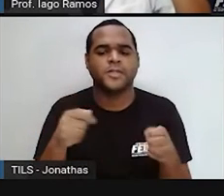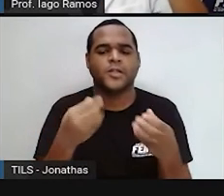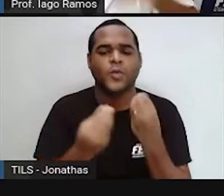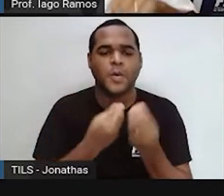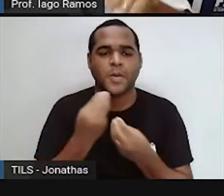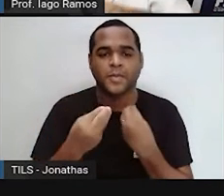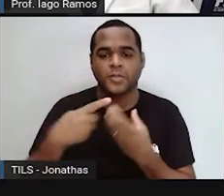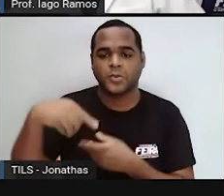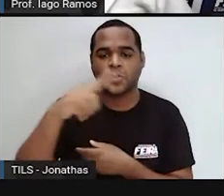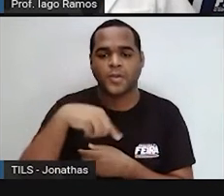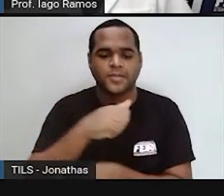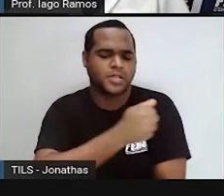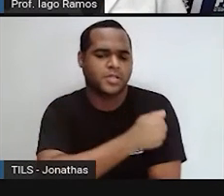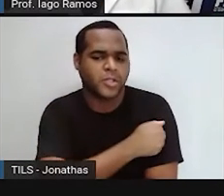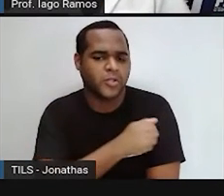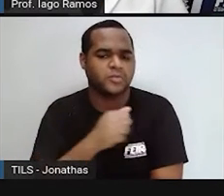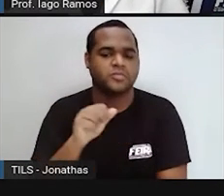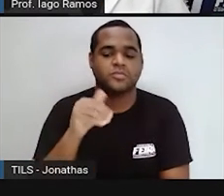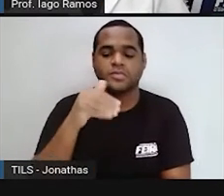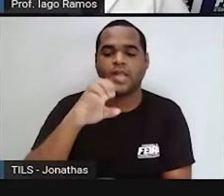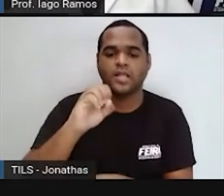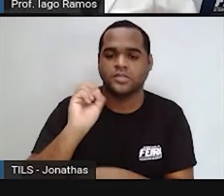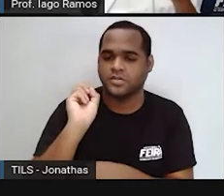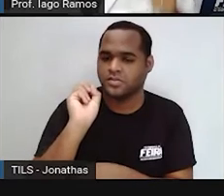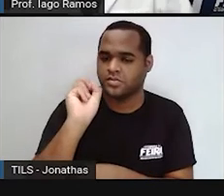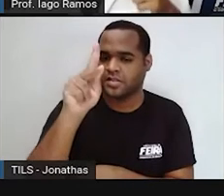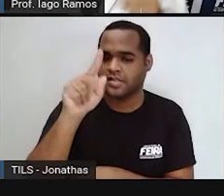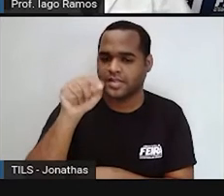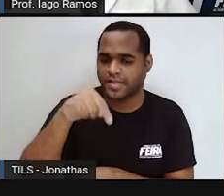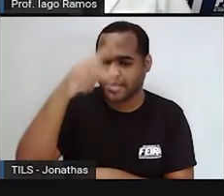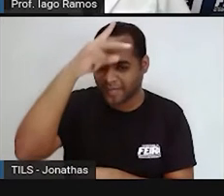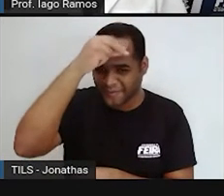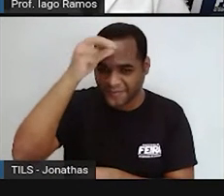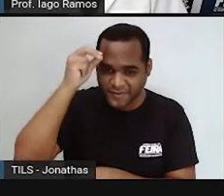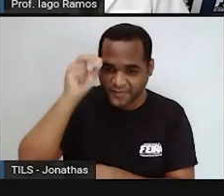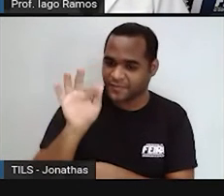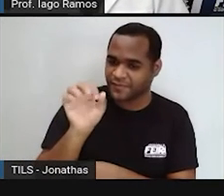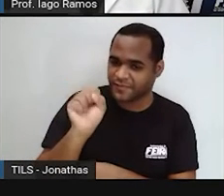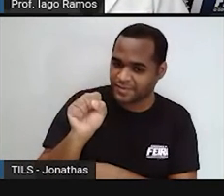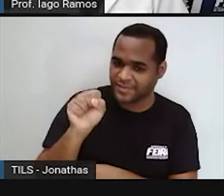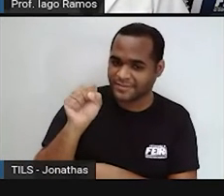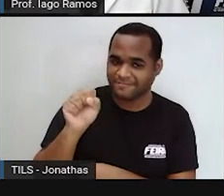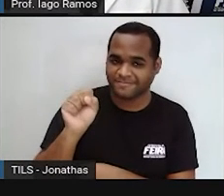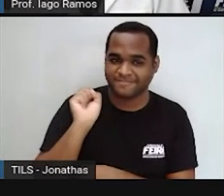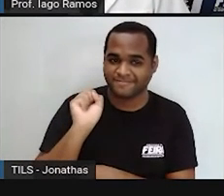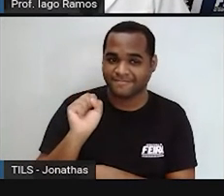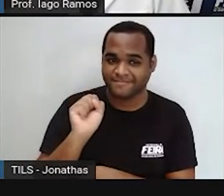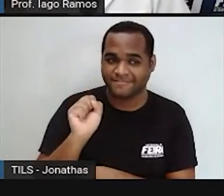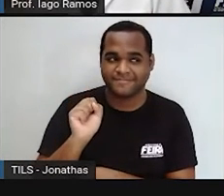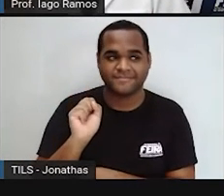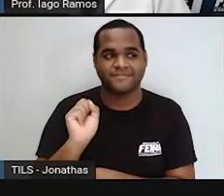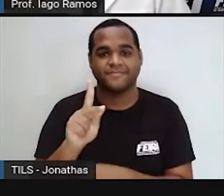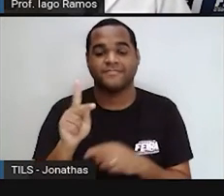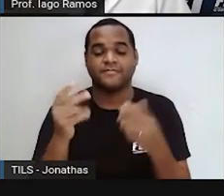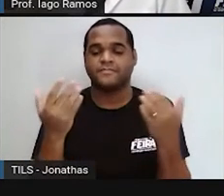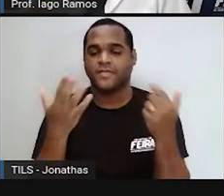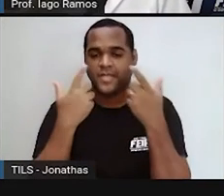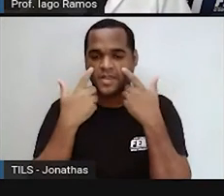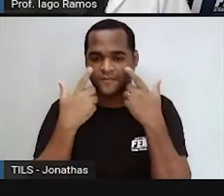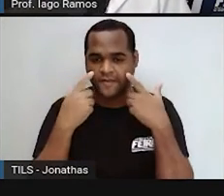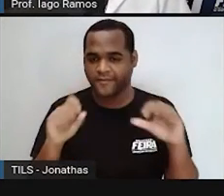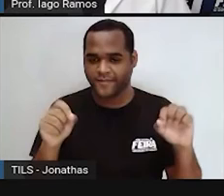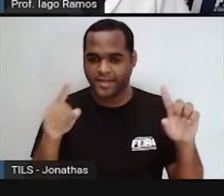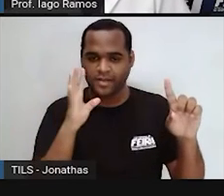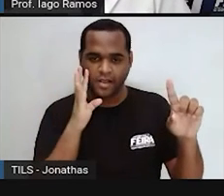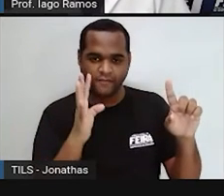né alunos e alunas nota 10 aqui na rede Municipal de Ensino de Feira de Santana Tá bom então olha só